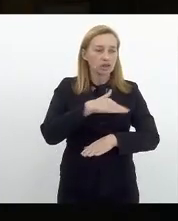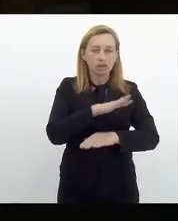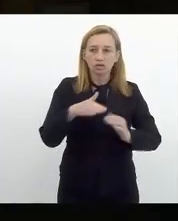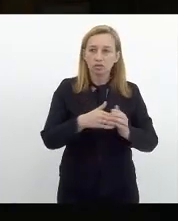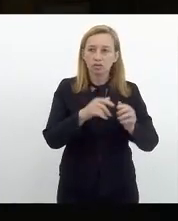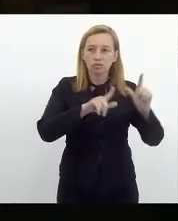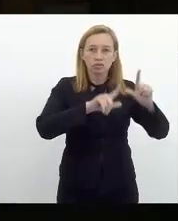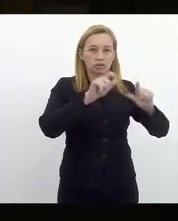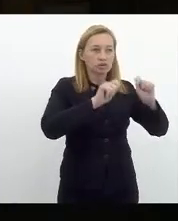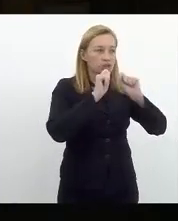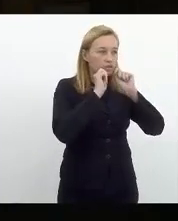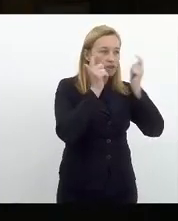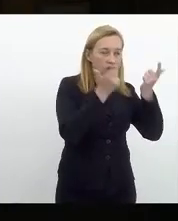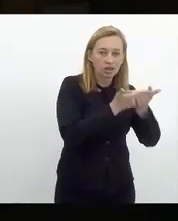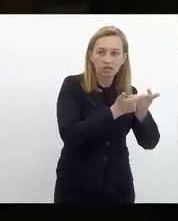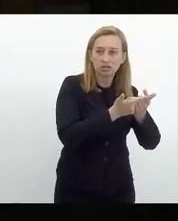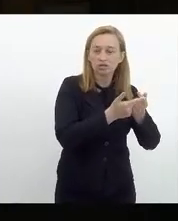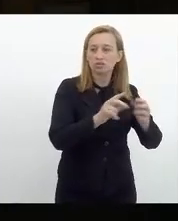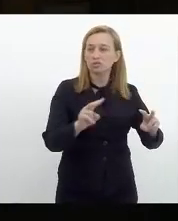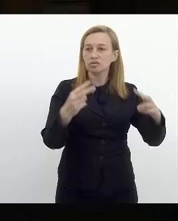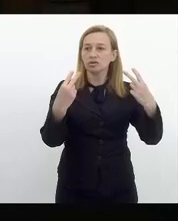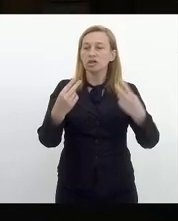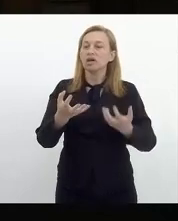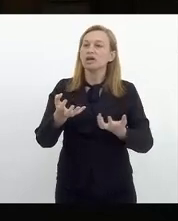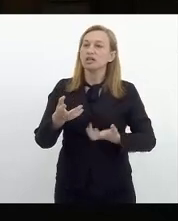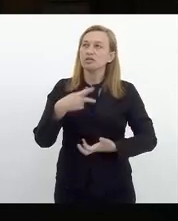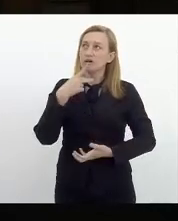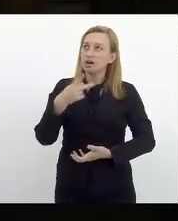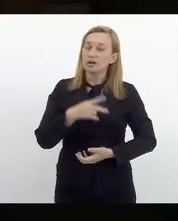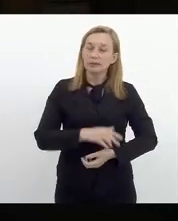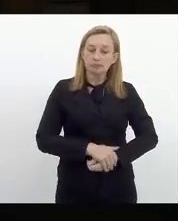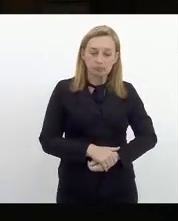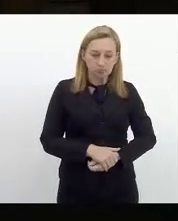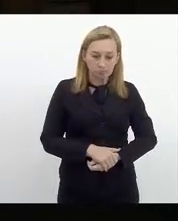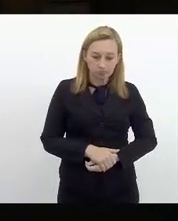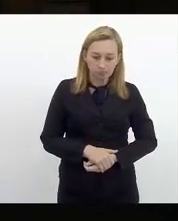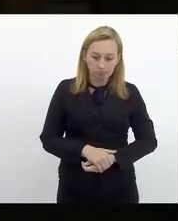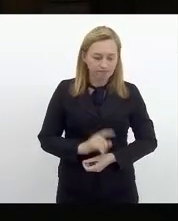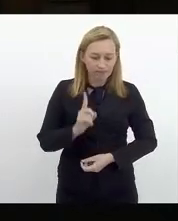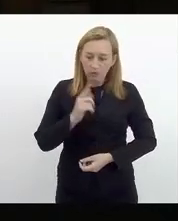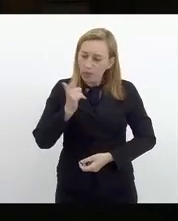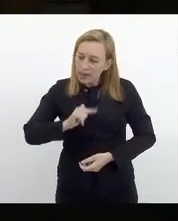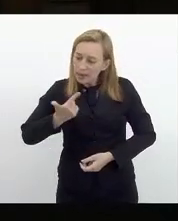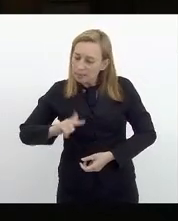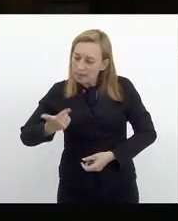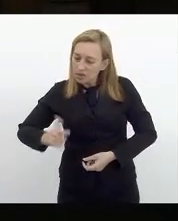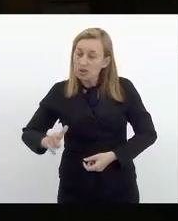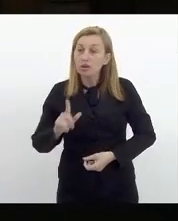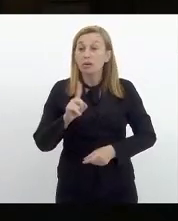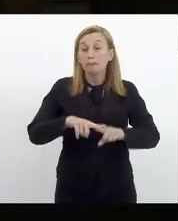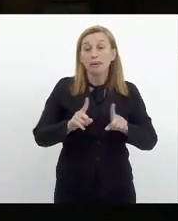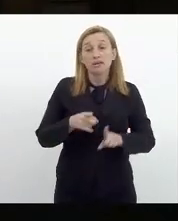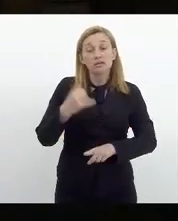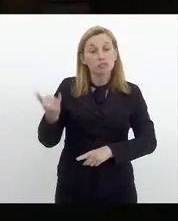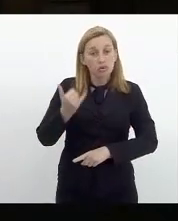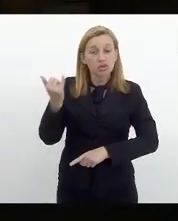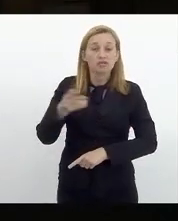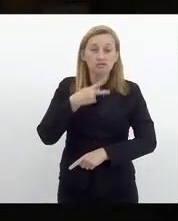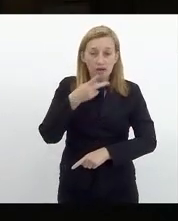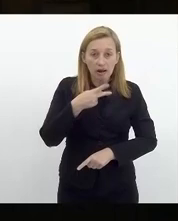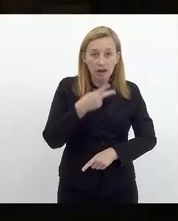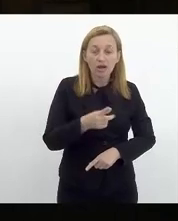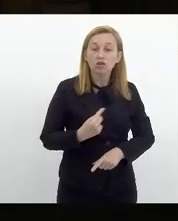aqui da TV alerj queria começar por um ponto que obviamente não é se repetir mas é preciso ser dito